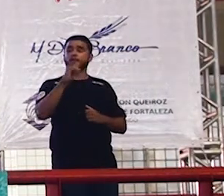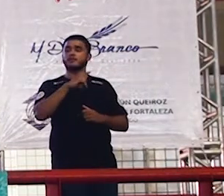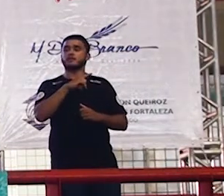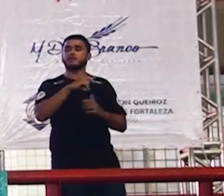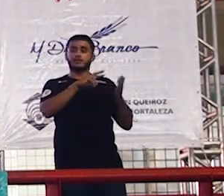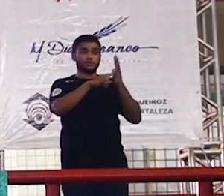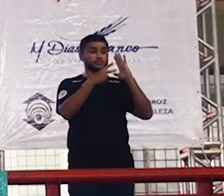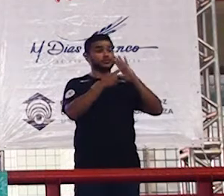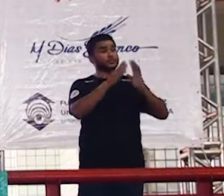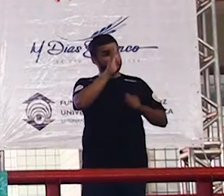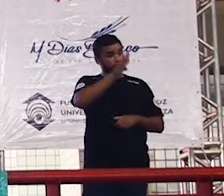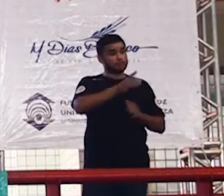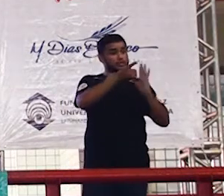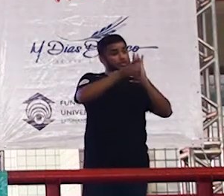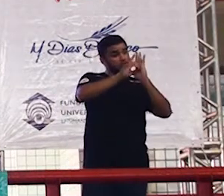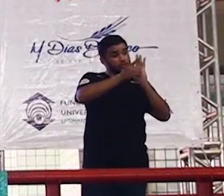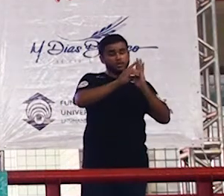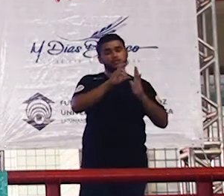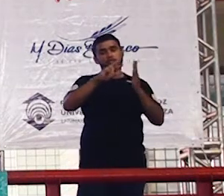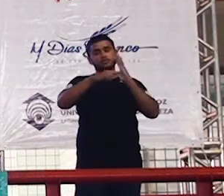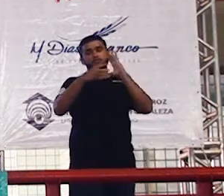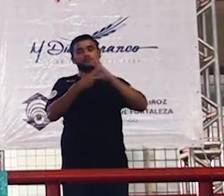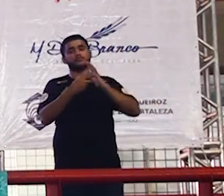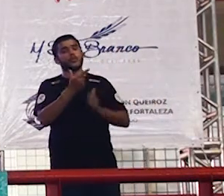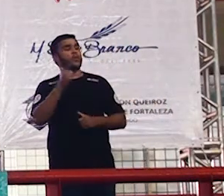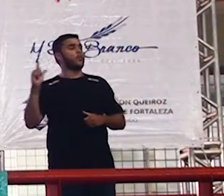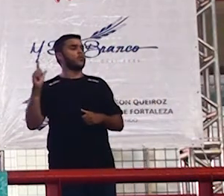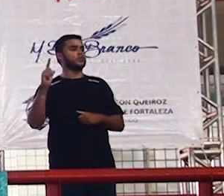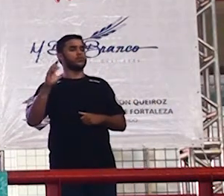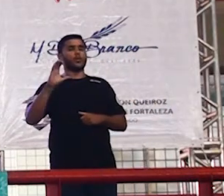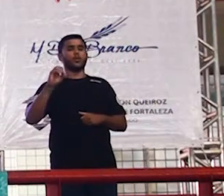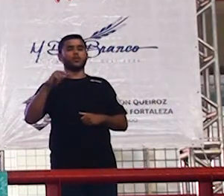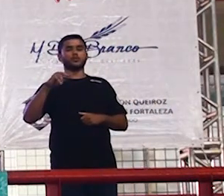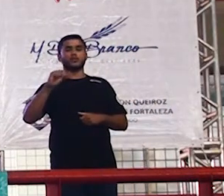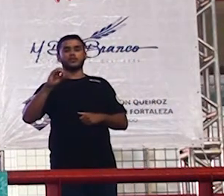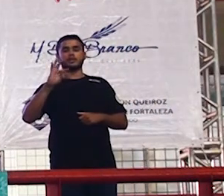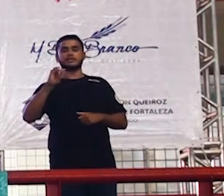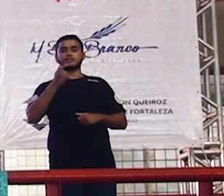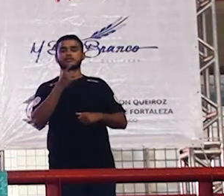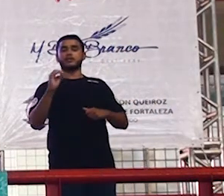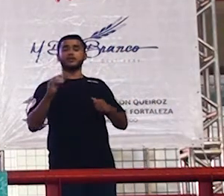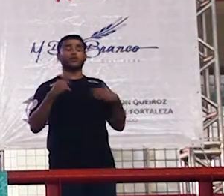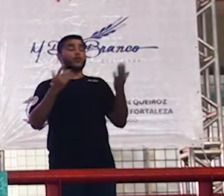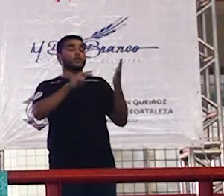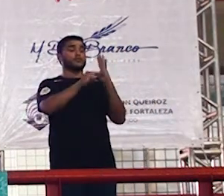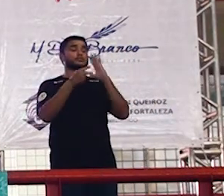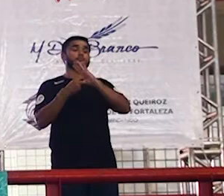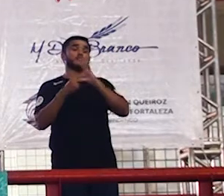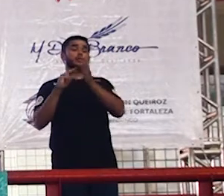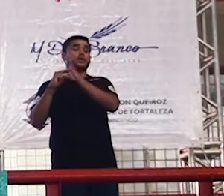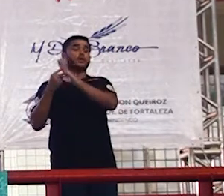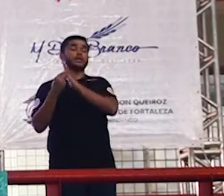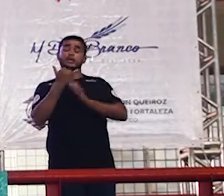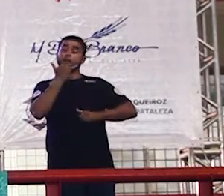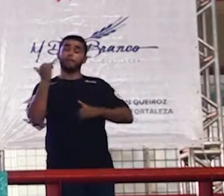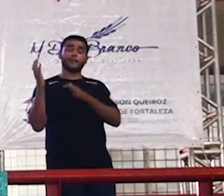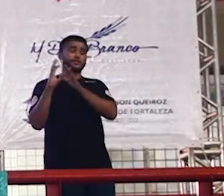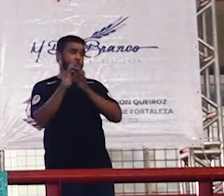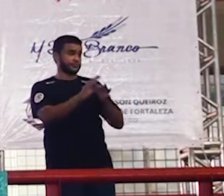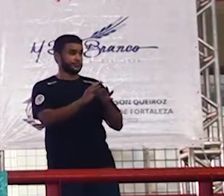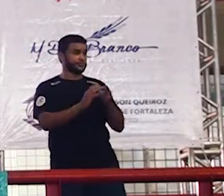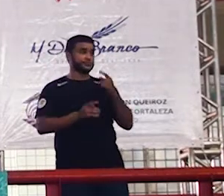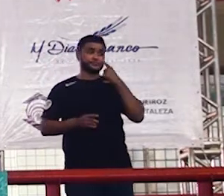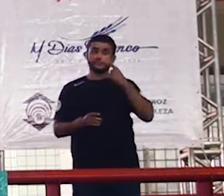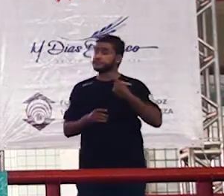um sentido real e um sentido figurado. Mas, de qualquer maneira, quem vai determinar o sentido é o contexto.